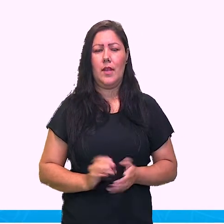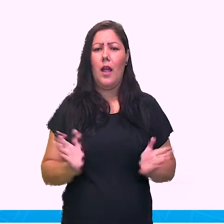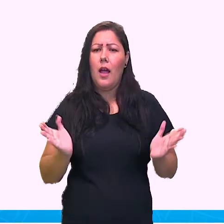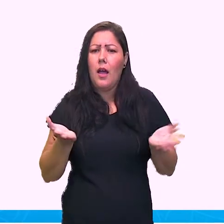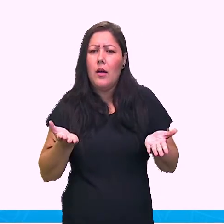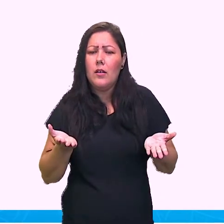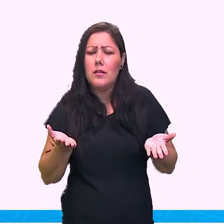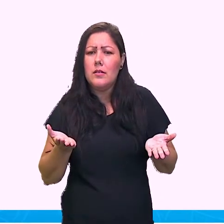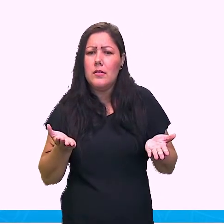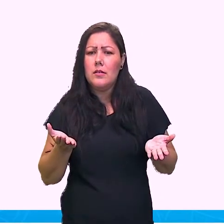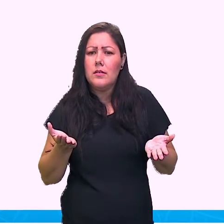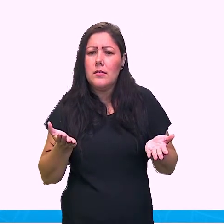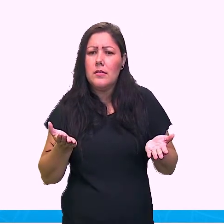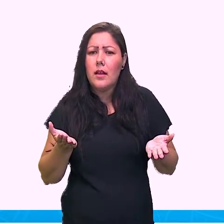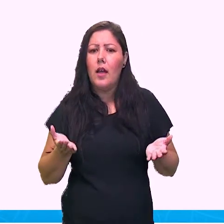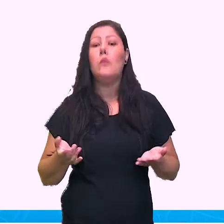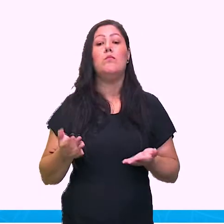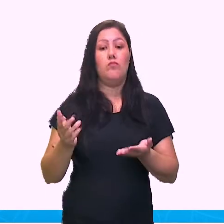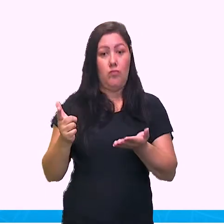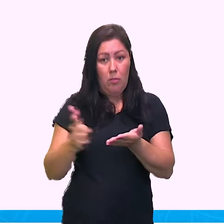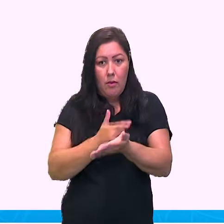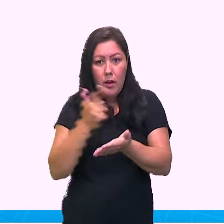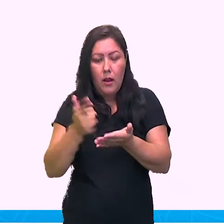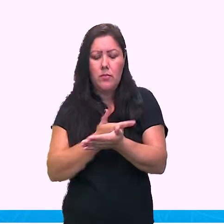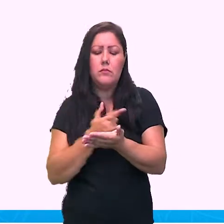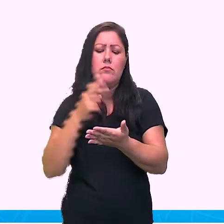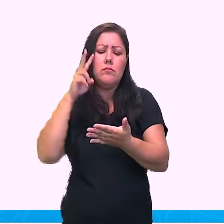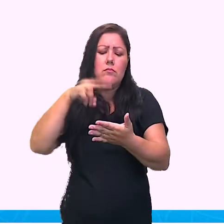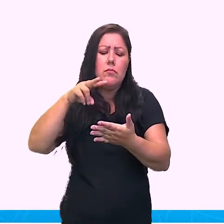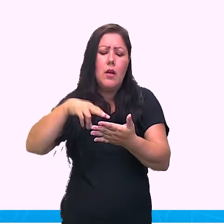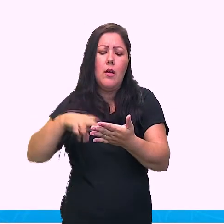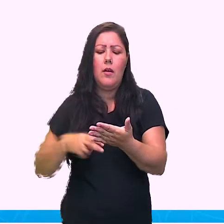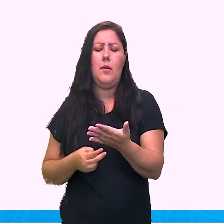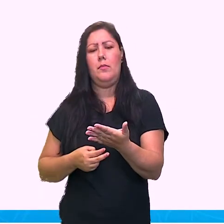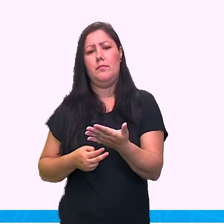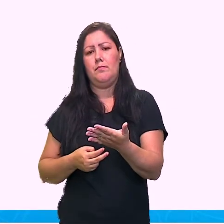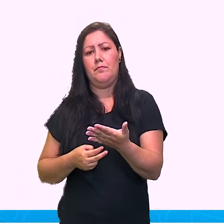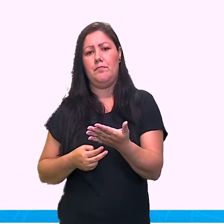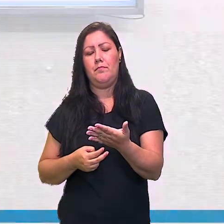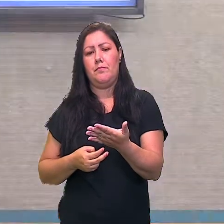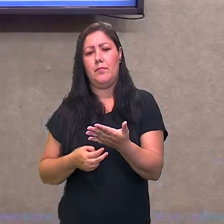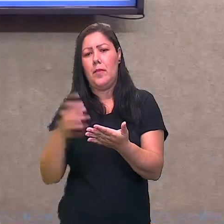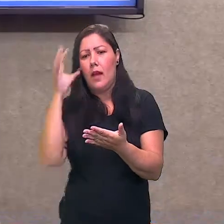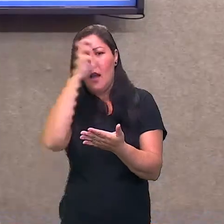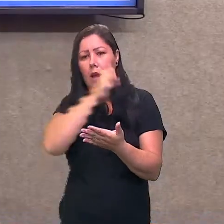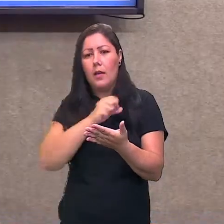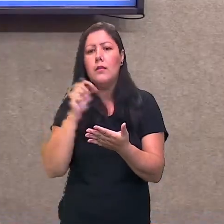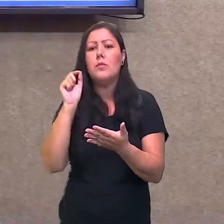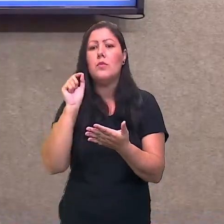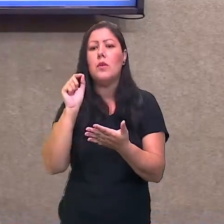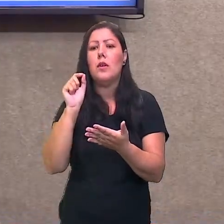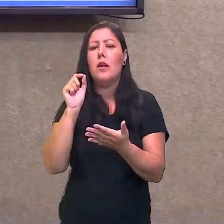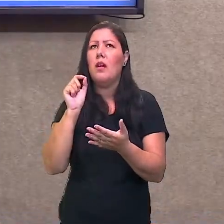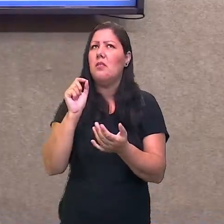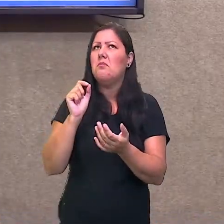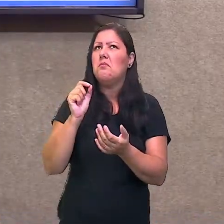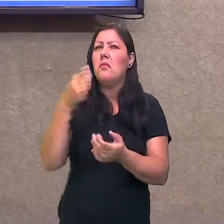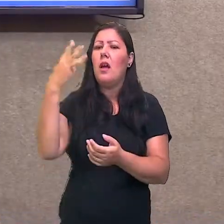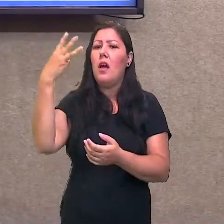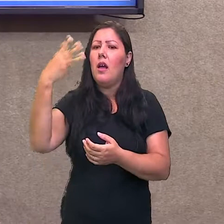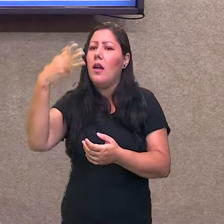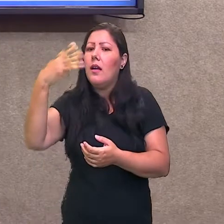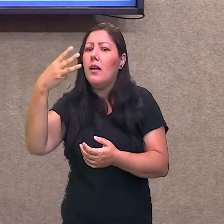vai pegar alguns livros que vão falar para você que o terceiro lugar é a China.